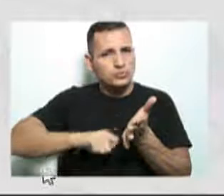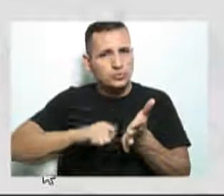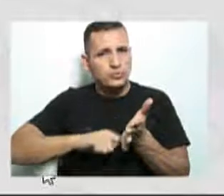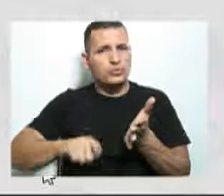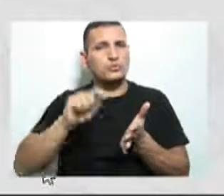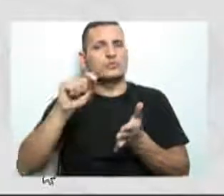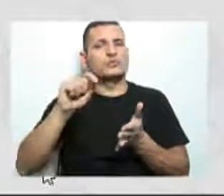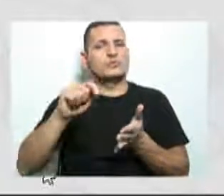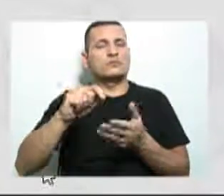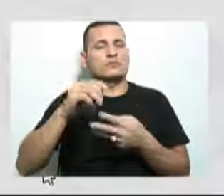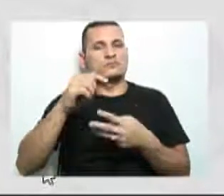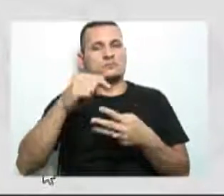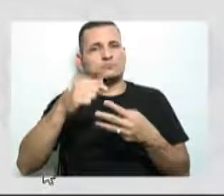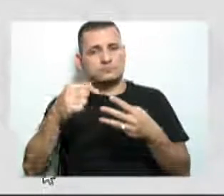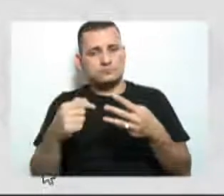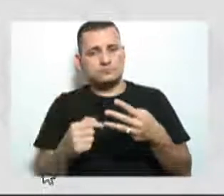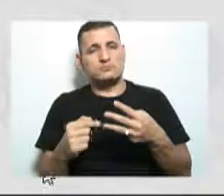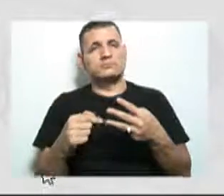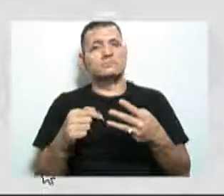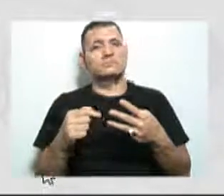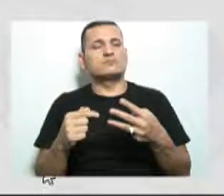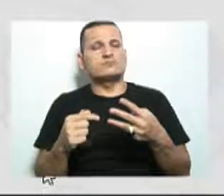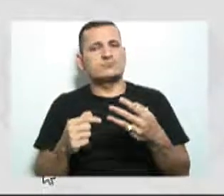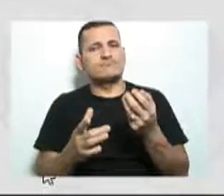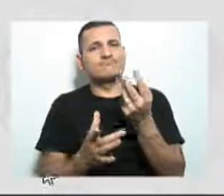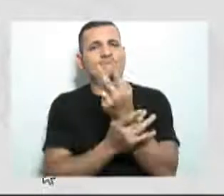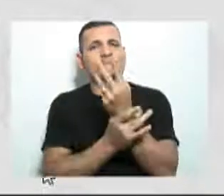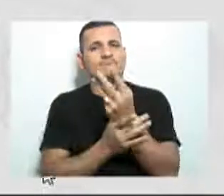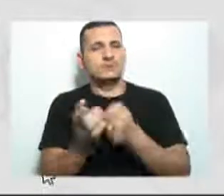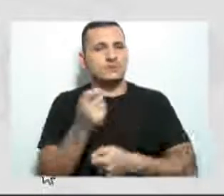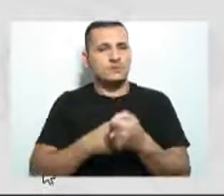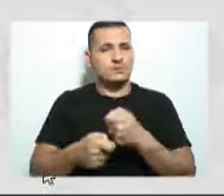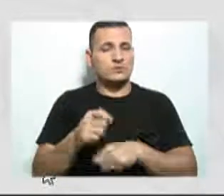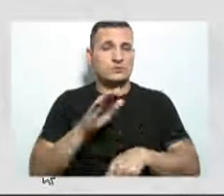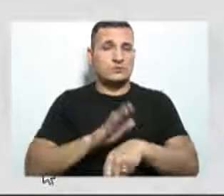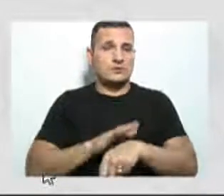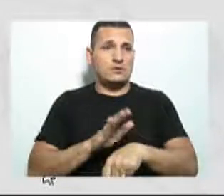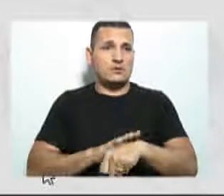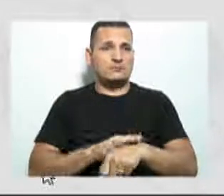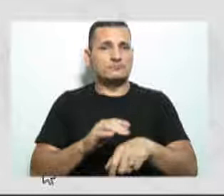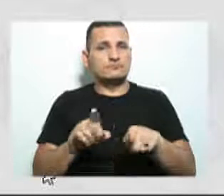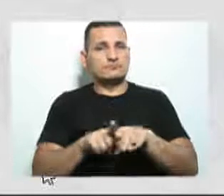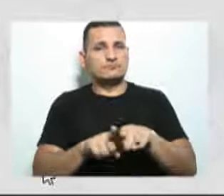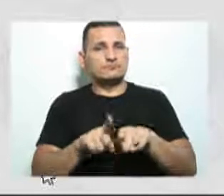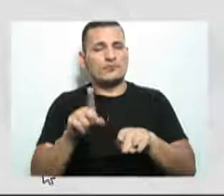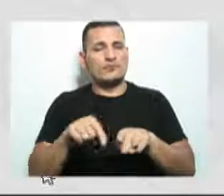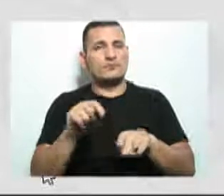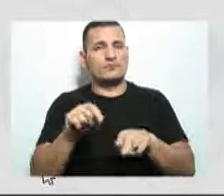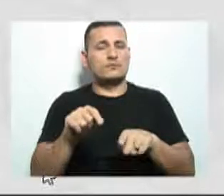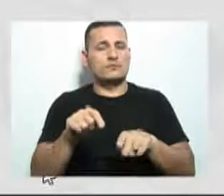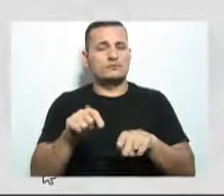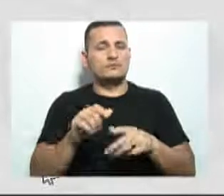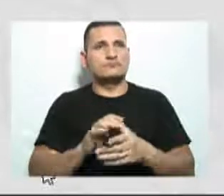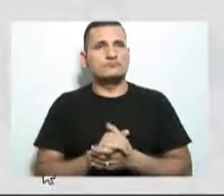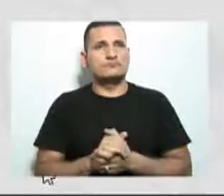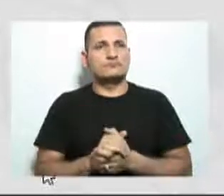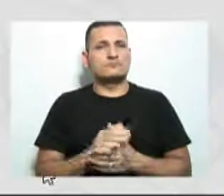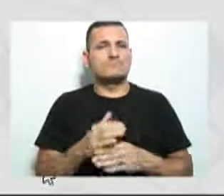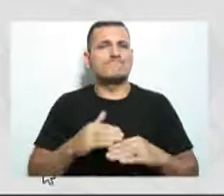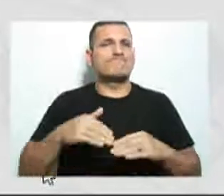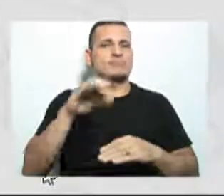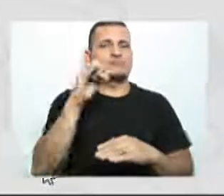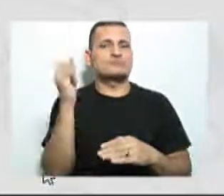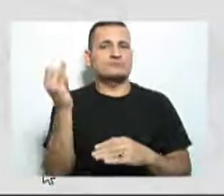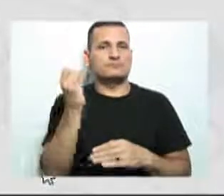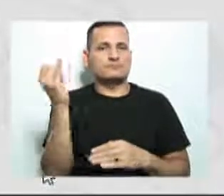3 pilares da sustentação da negociação, o tempo é também, para alguns autores, o mais